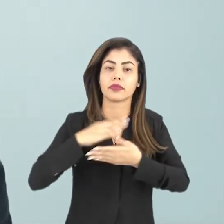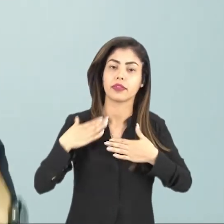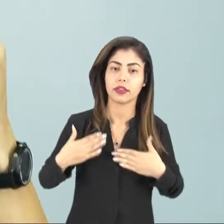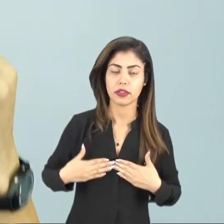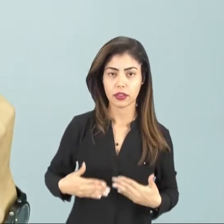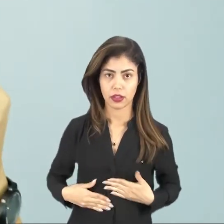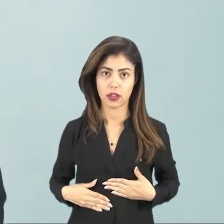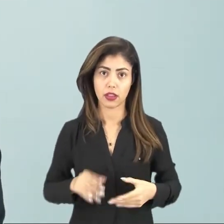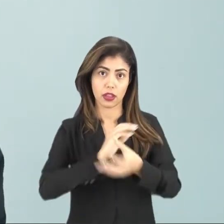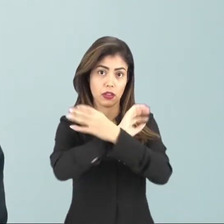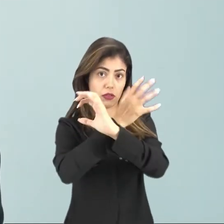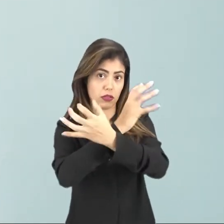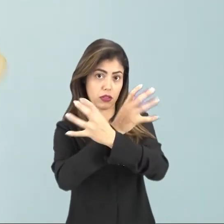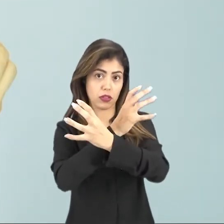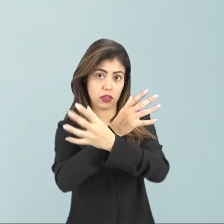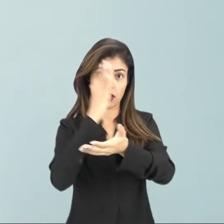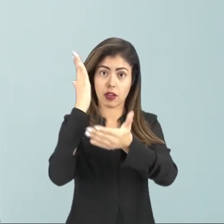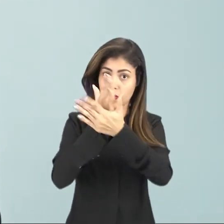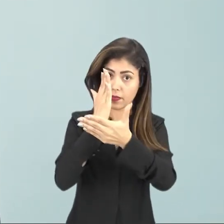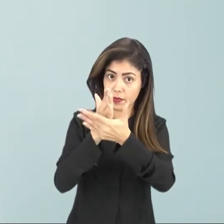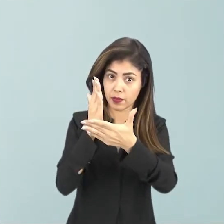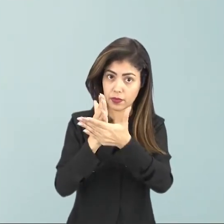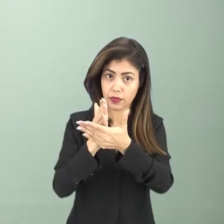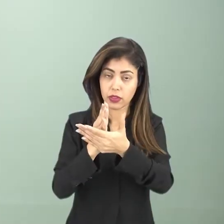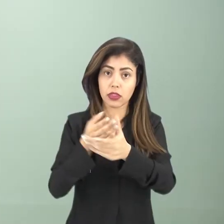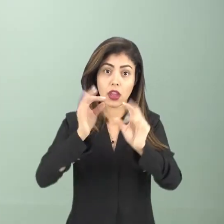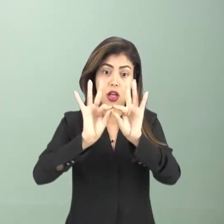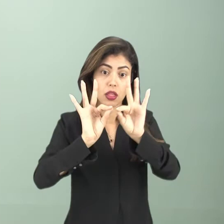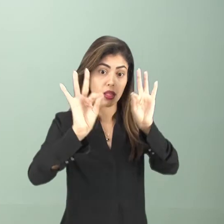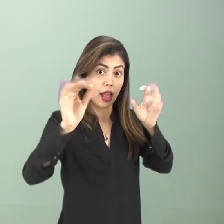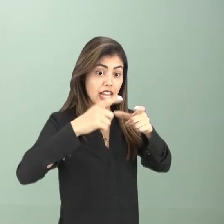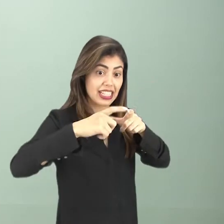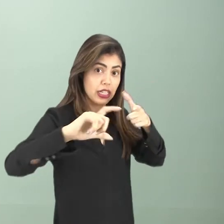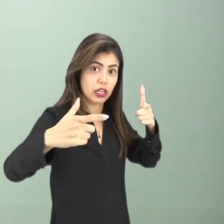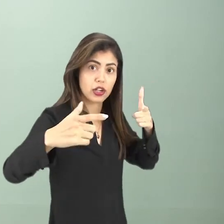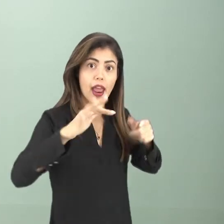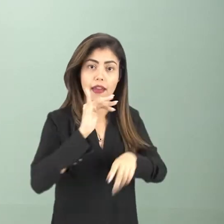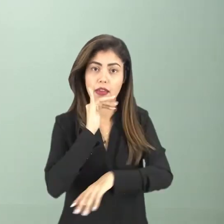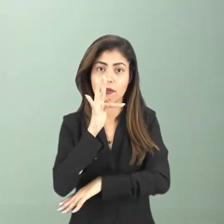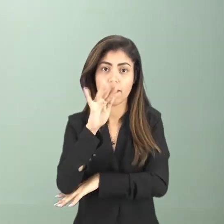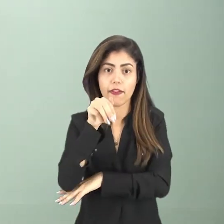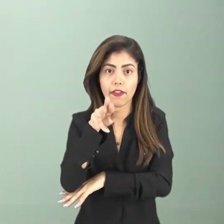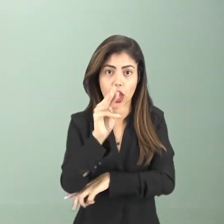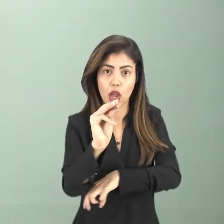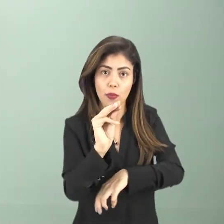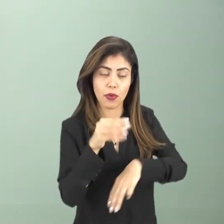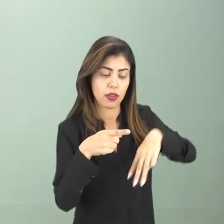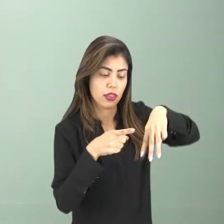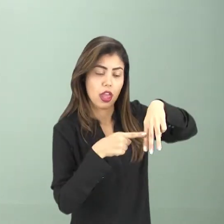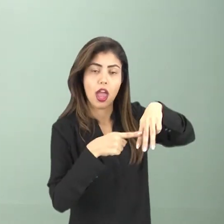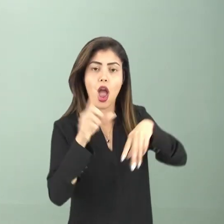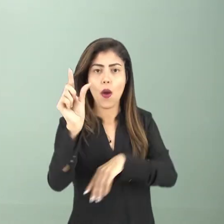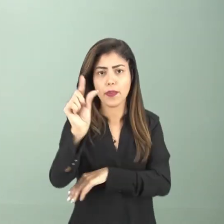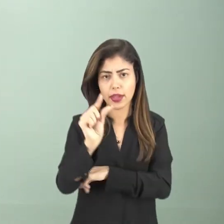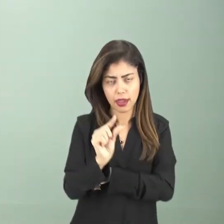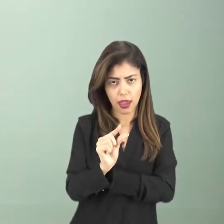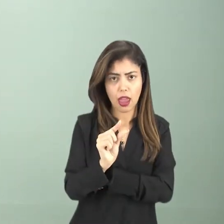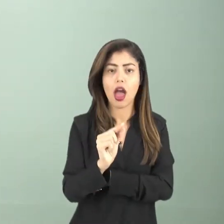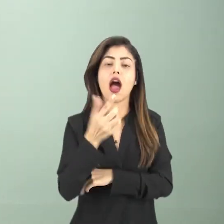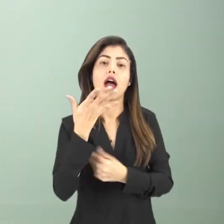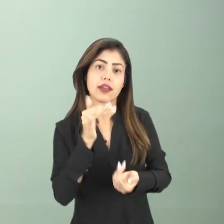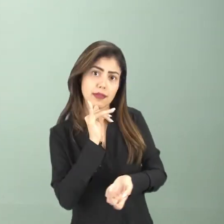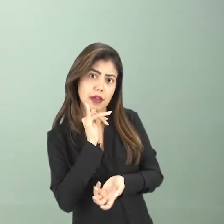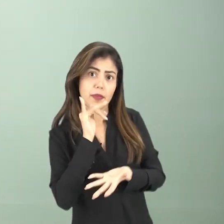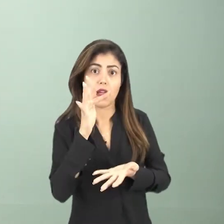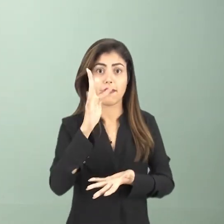corpo. Os ossos eles vão ser divididos em ossos longos, exemplo fêmur, Ossos curtos, exemplo, as